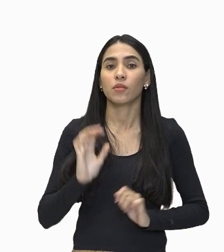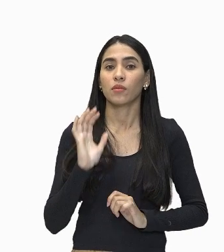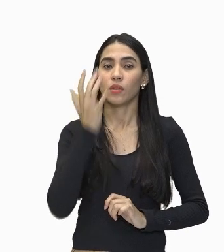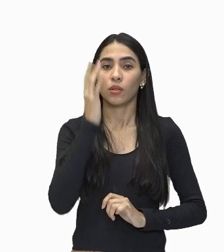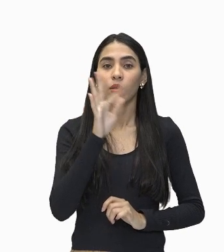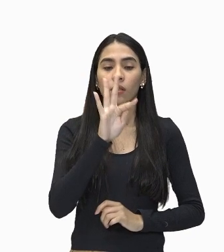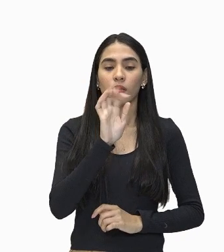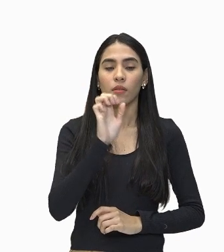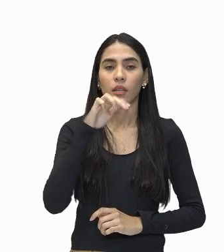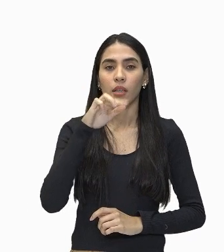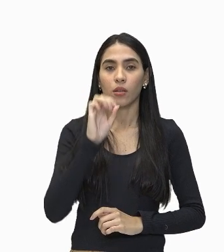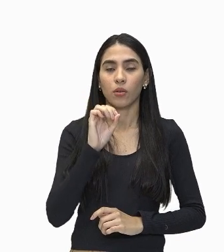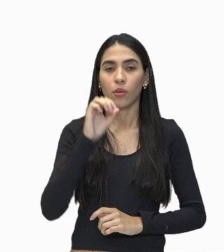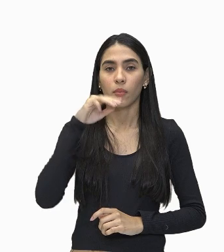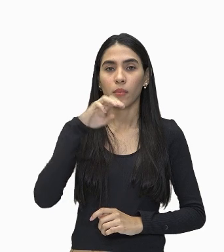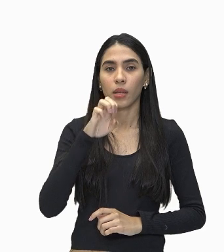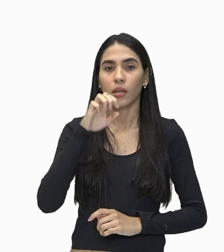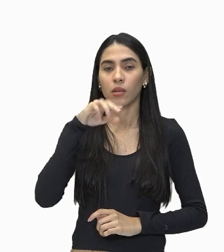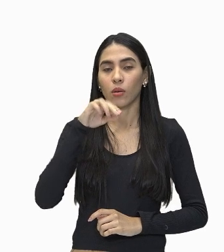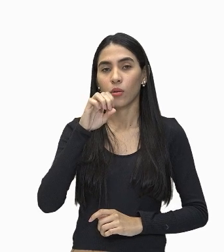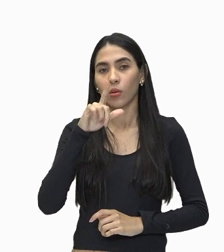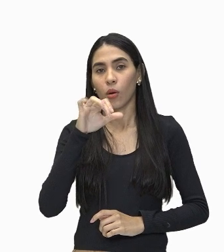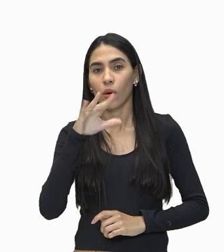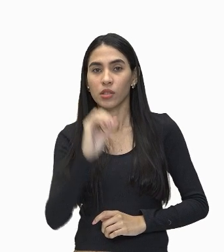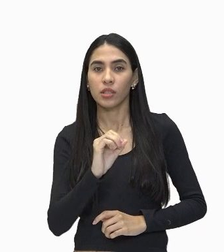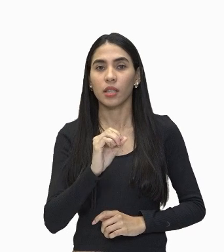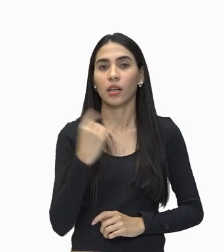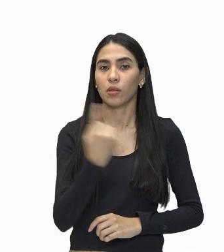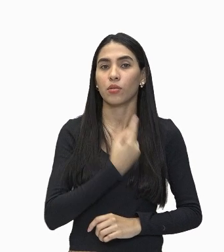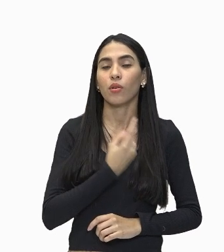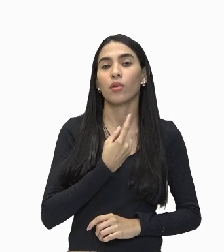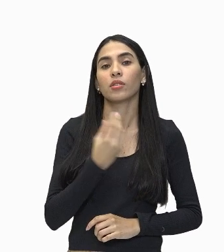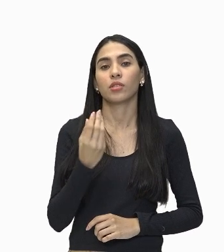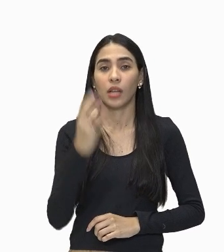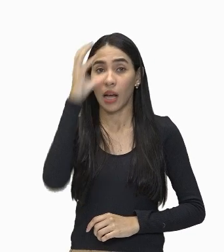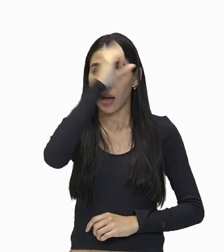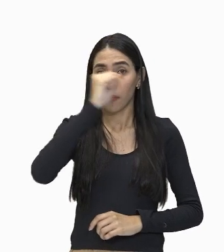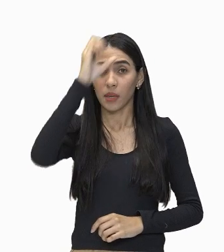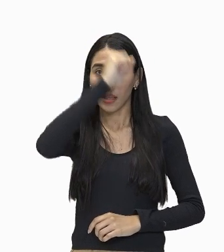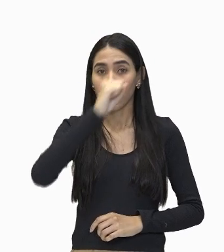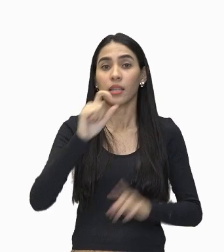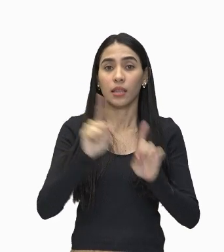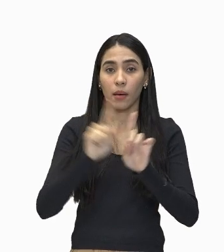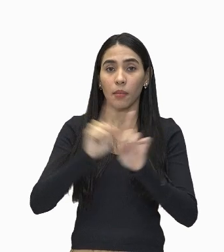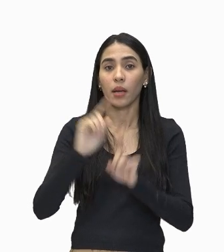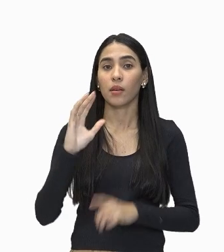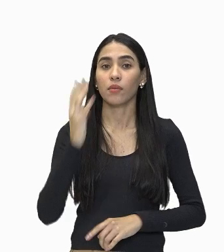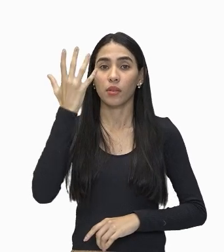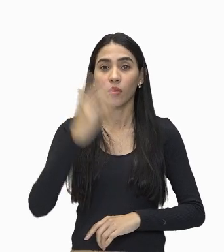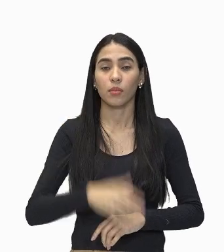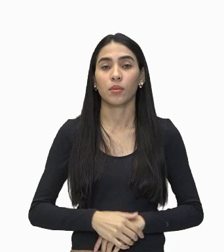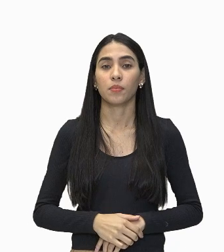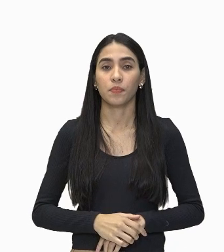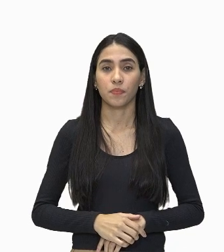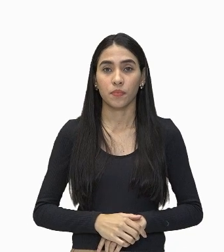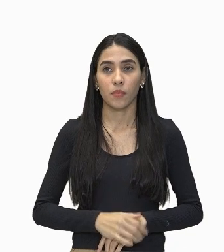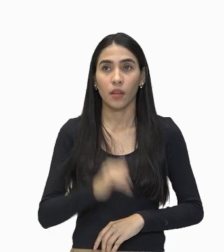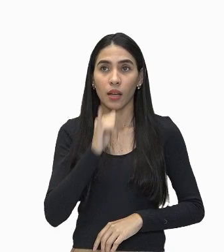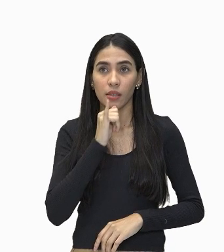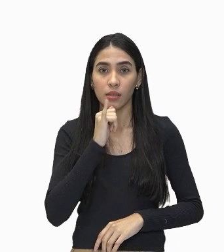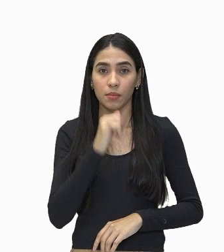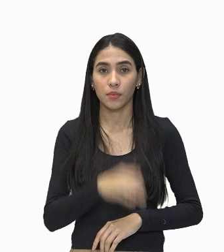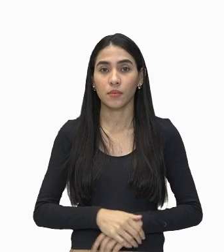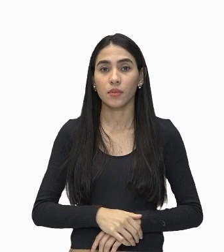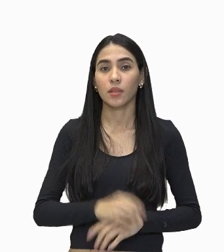fenomenológica para apreender o fenômeno. Aqui não quer dizer,